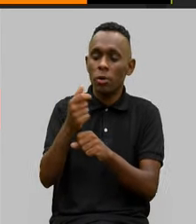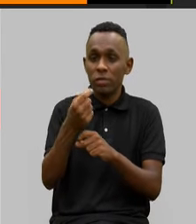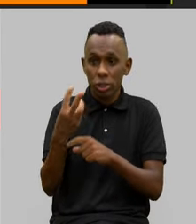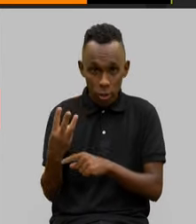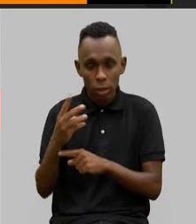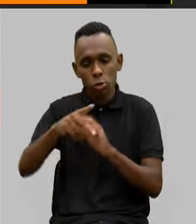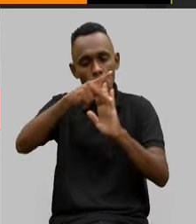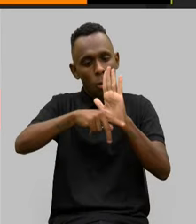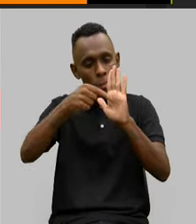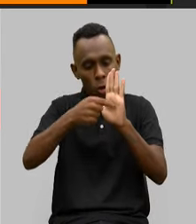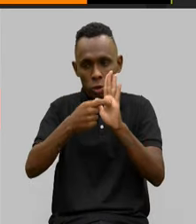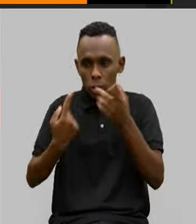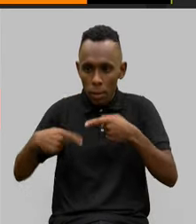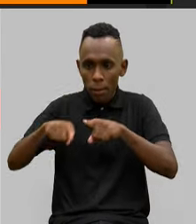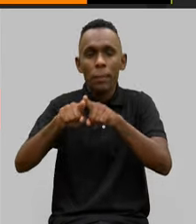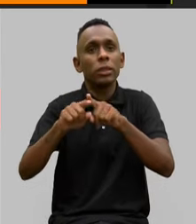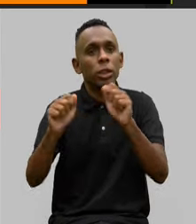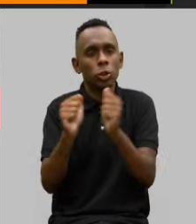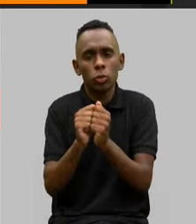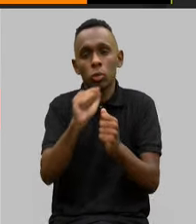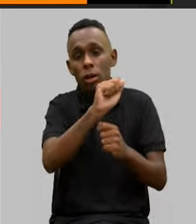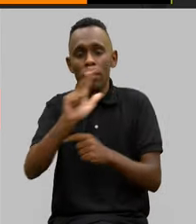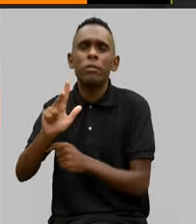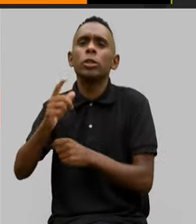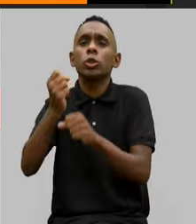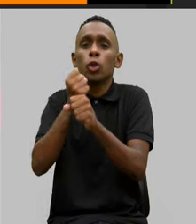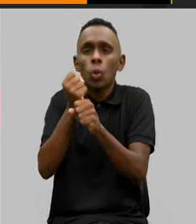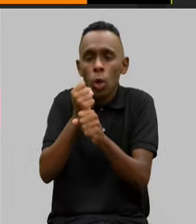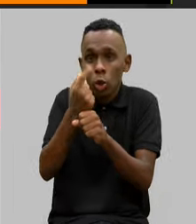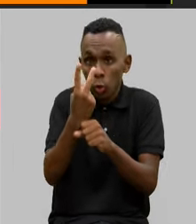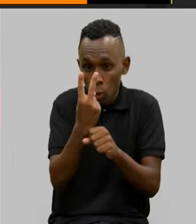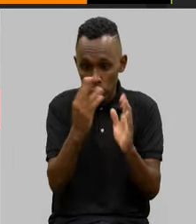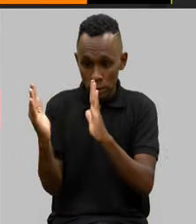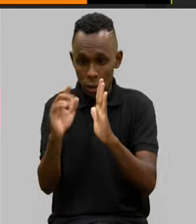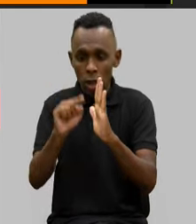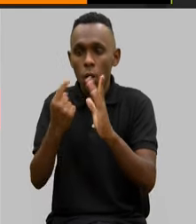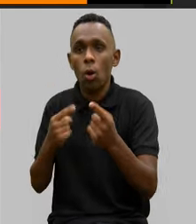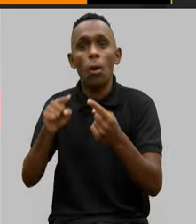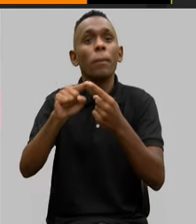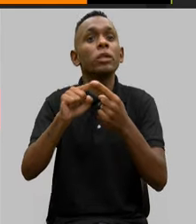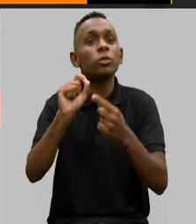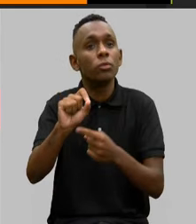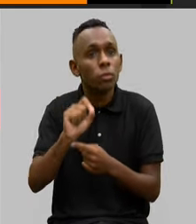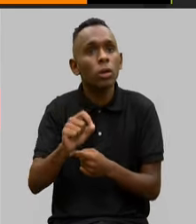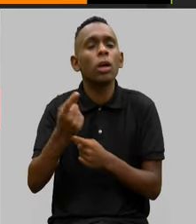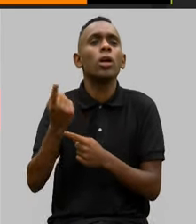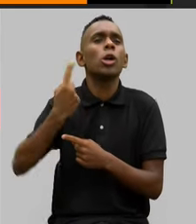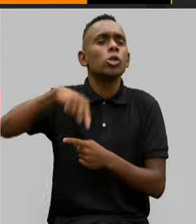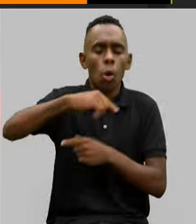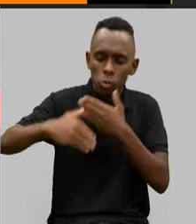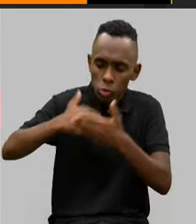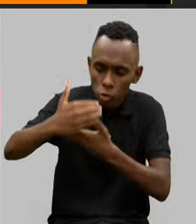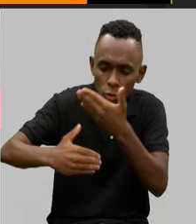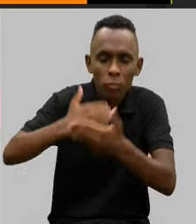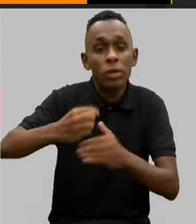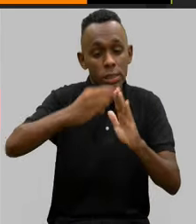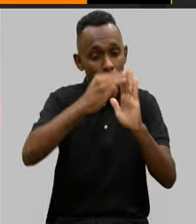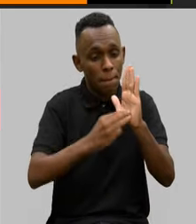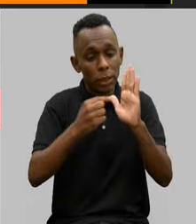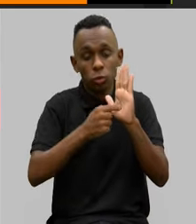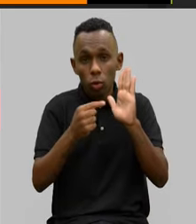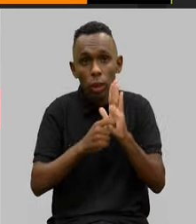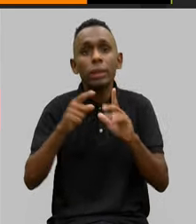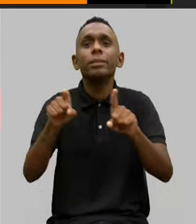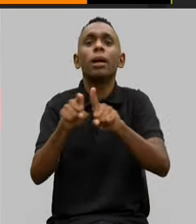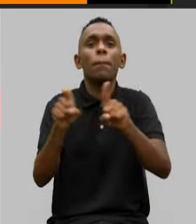projeto com Anvisa tá ele dura 2 anos esse projeto que ele tem a finalidade da gente est desenvolvendo essa metodologia